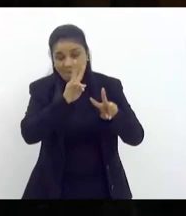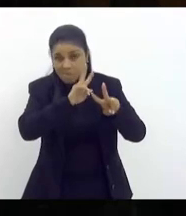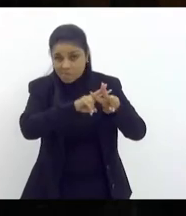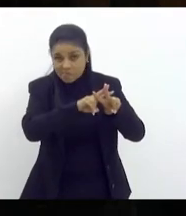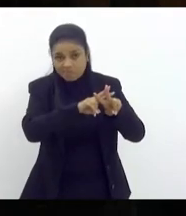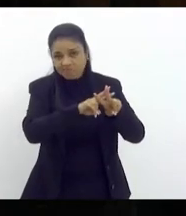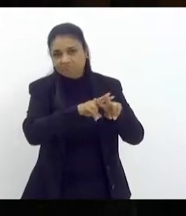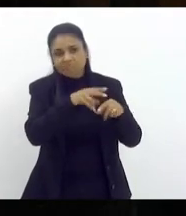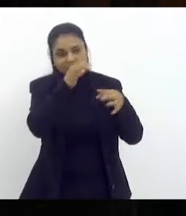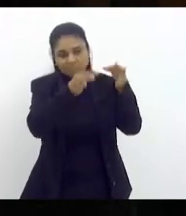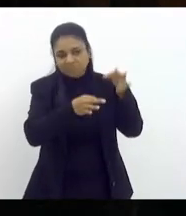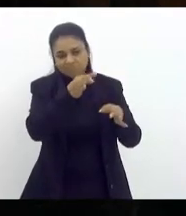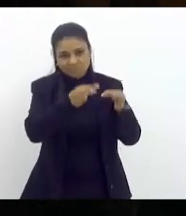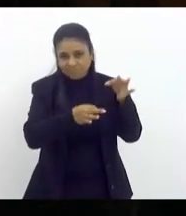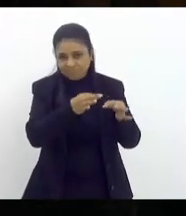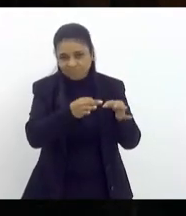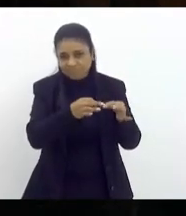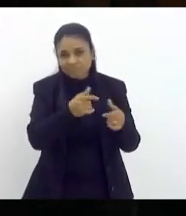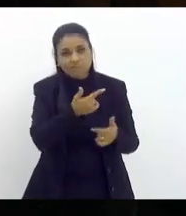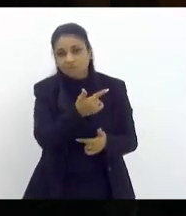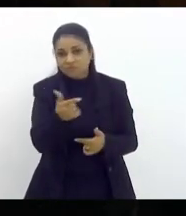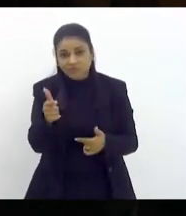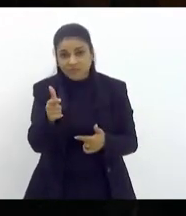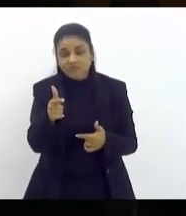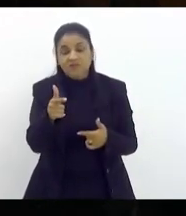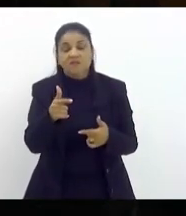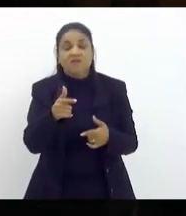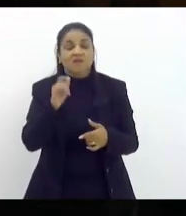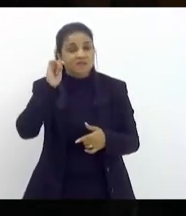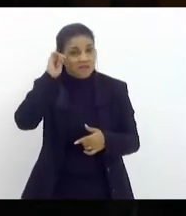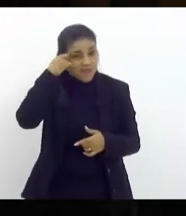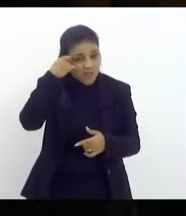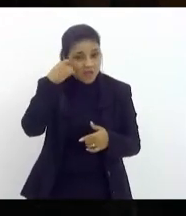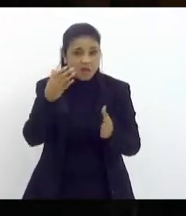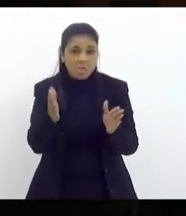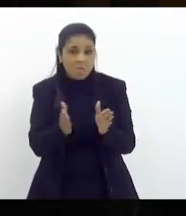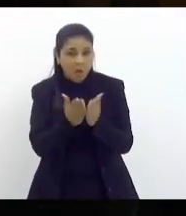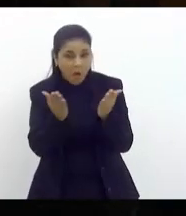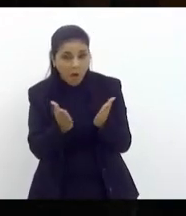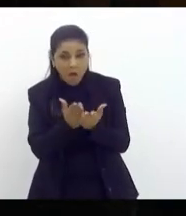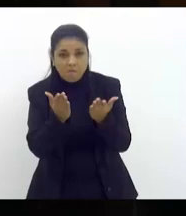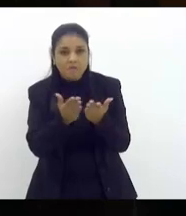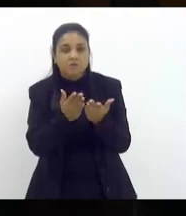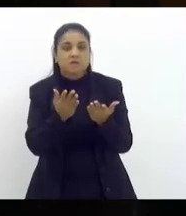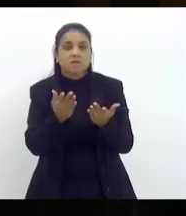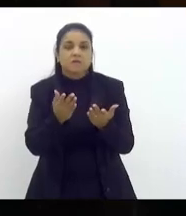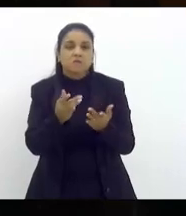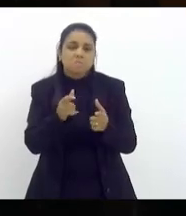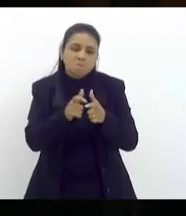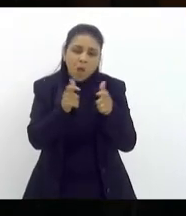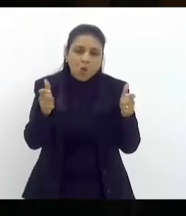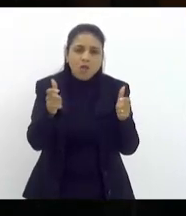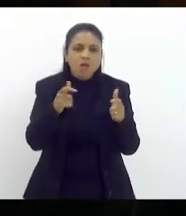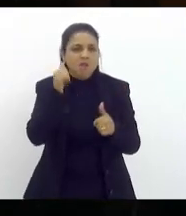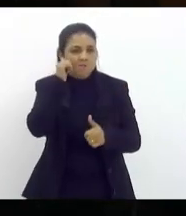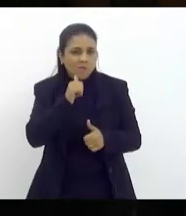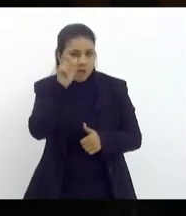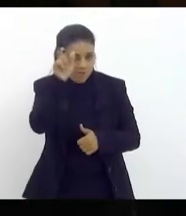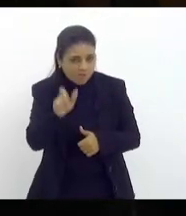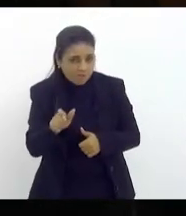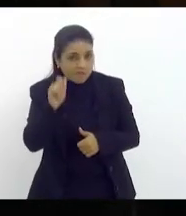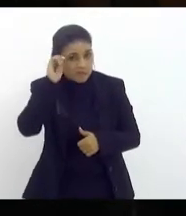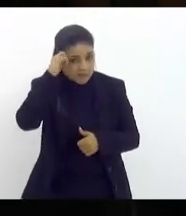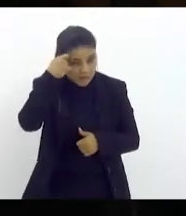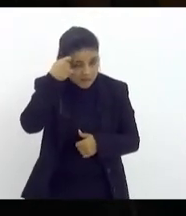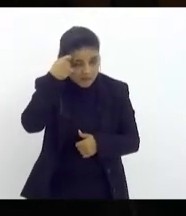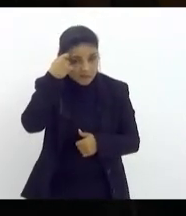essencialmente a população negra a população pobre não à toa a maioria de mulheres também são mulheres negras vindas de situações